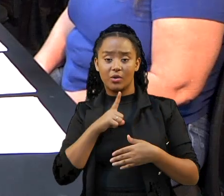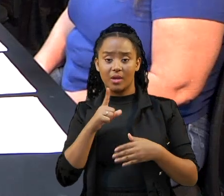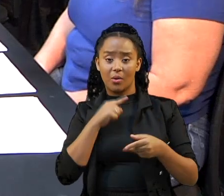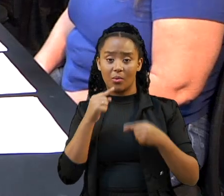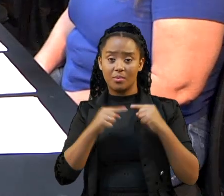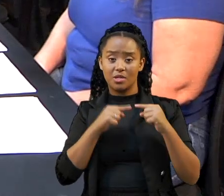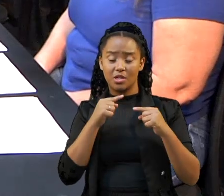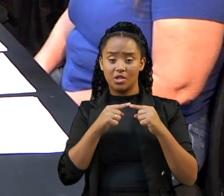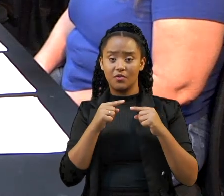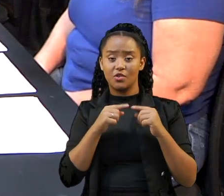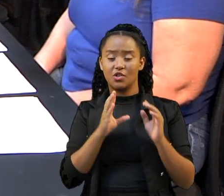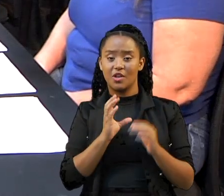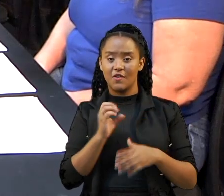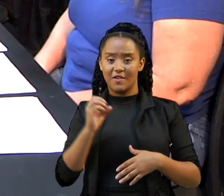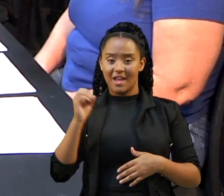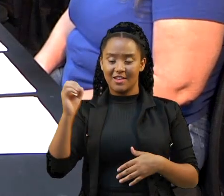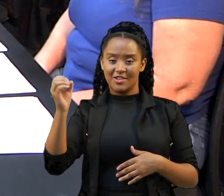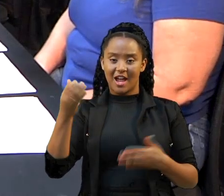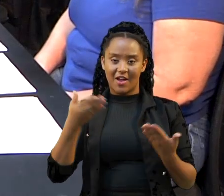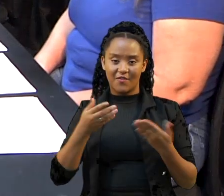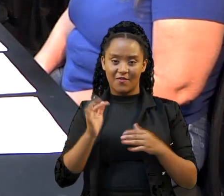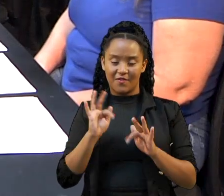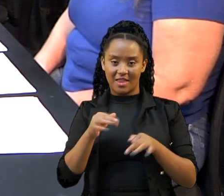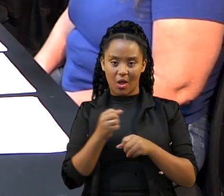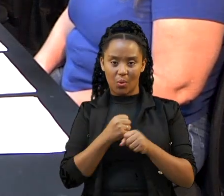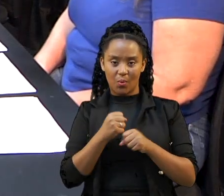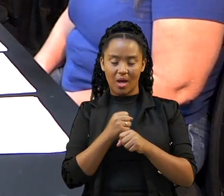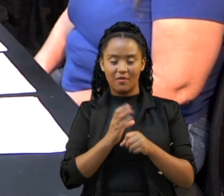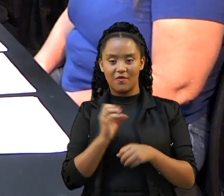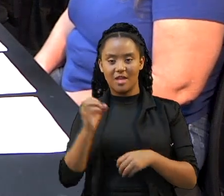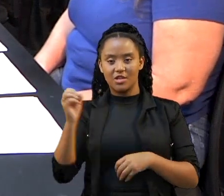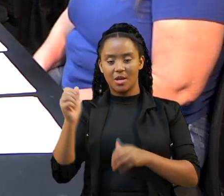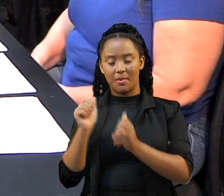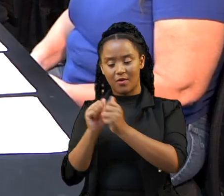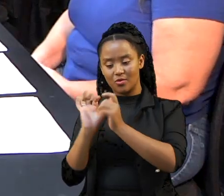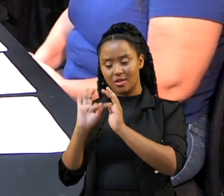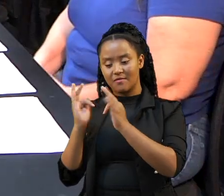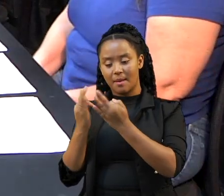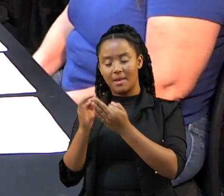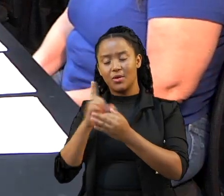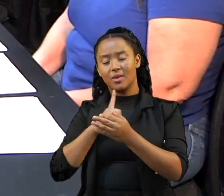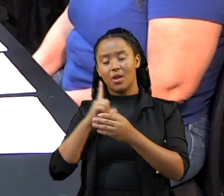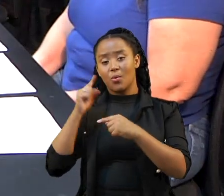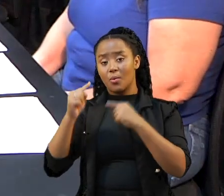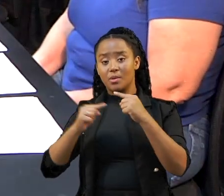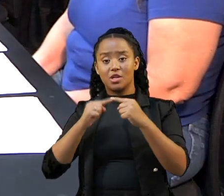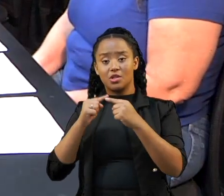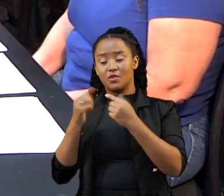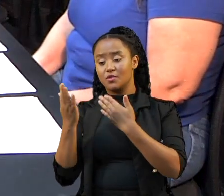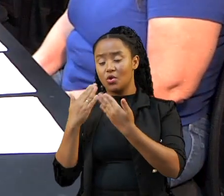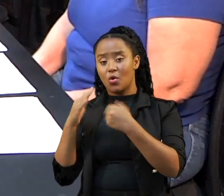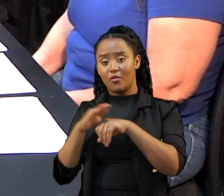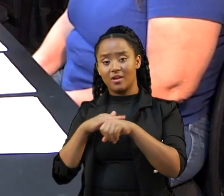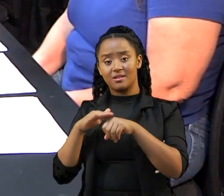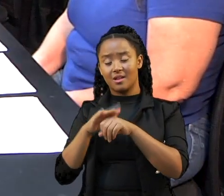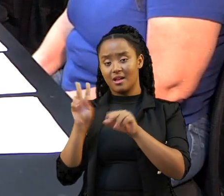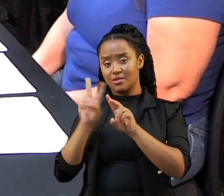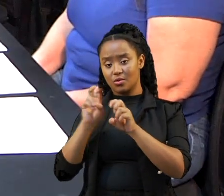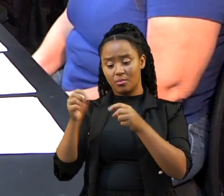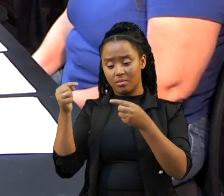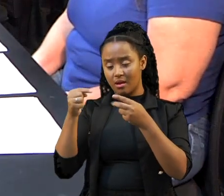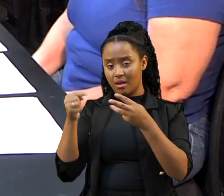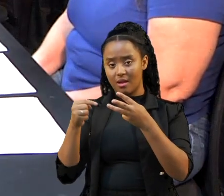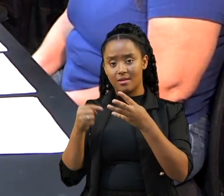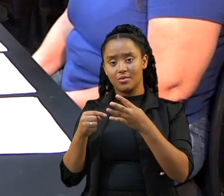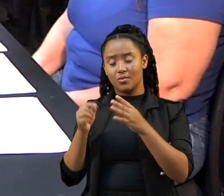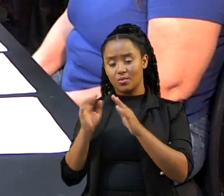intenção de ir para lá agora no final do ano. Eu estou com a intenção de conversar muito sobre isso com eles, porque acho que tem 2 anos que eu não estou indo, que eu